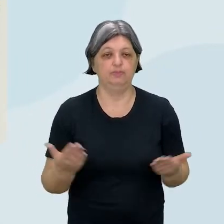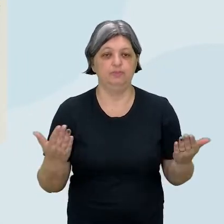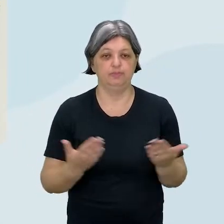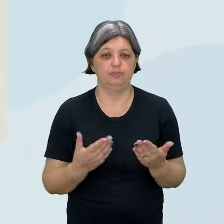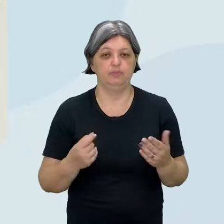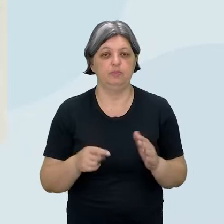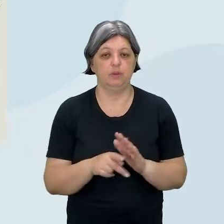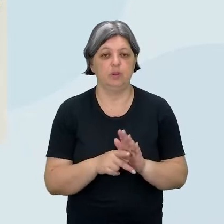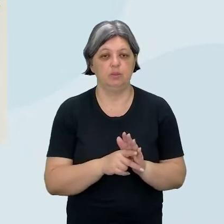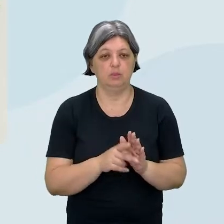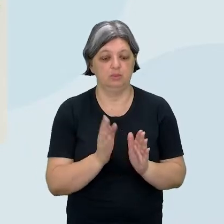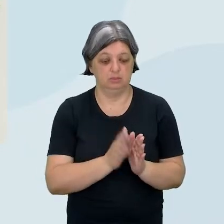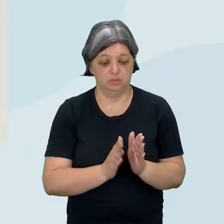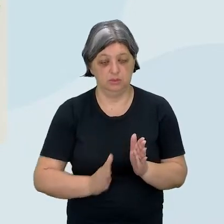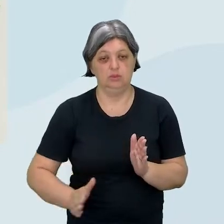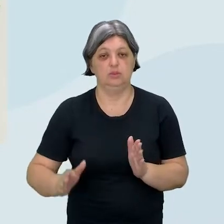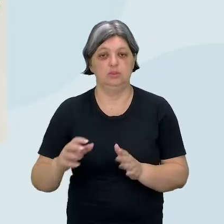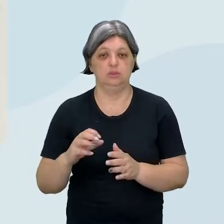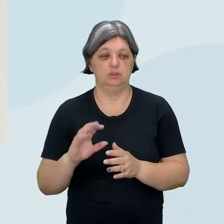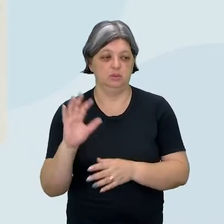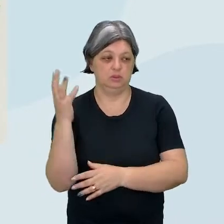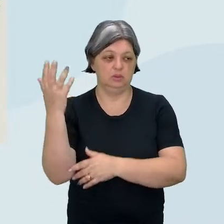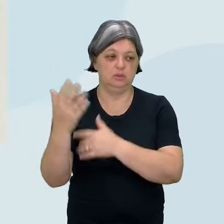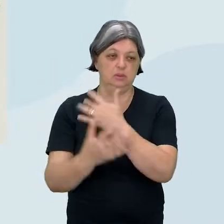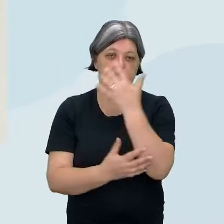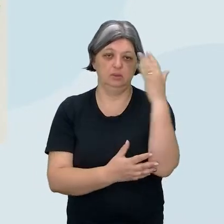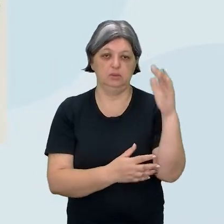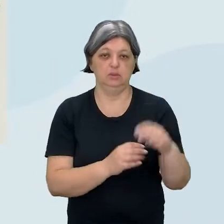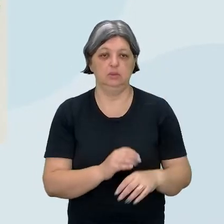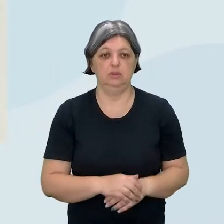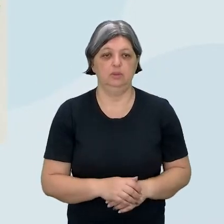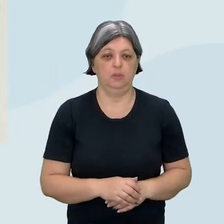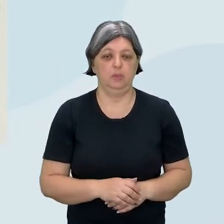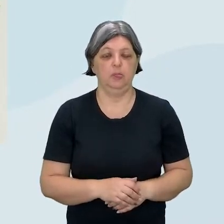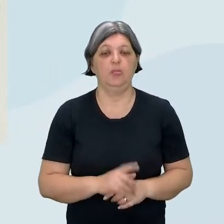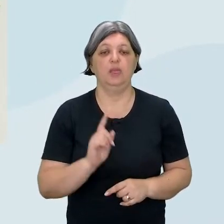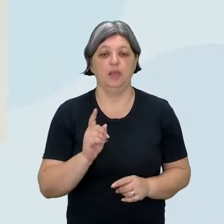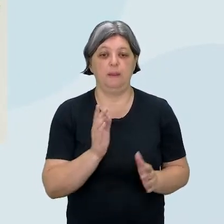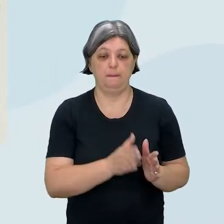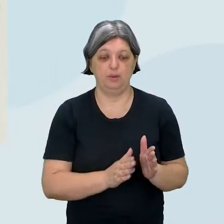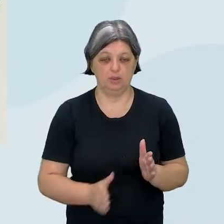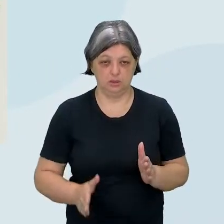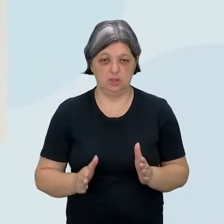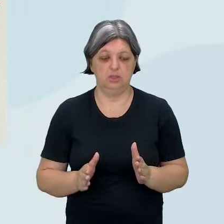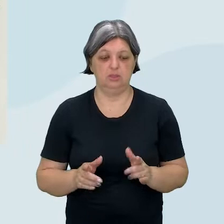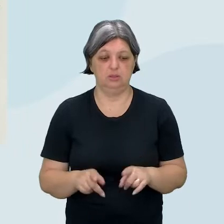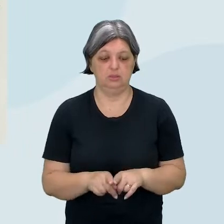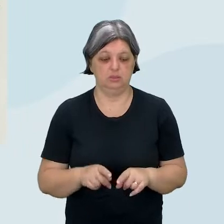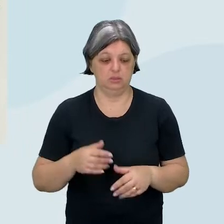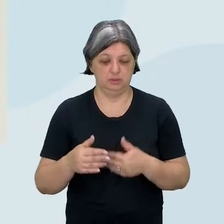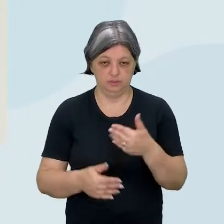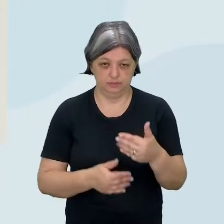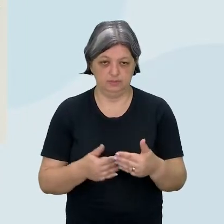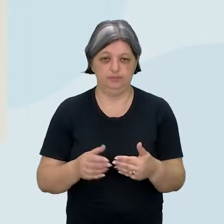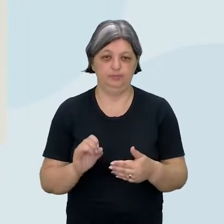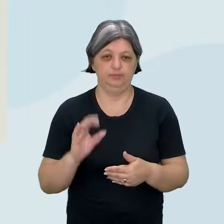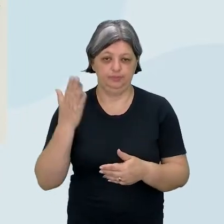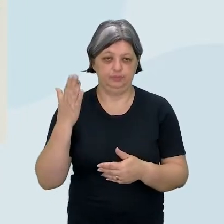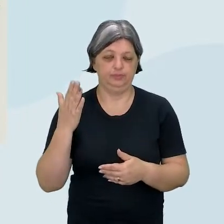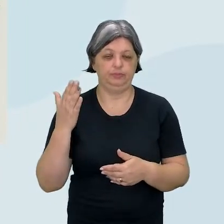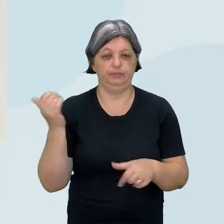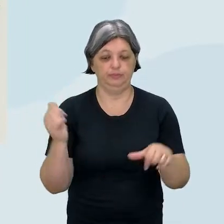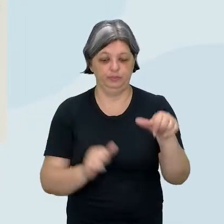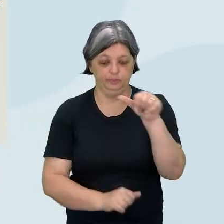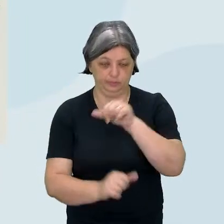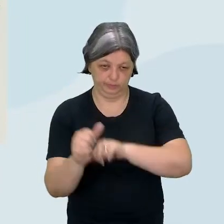sucessão ecológica é um processo que é ordenado, onde acontece uma série de mudanças